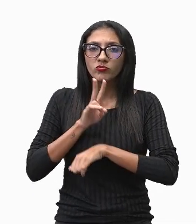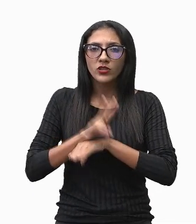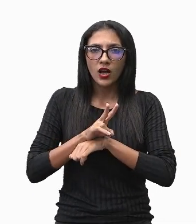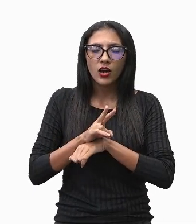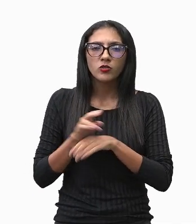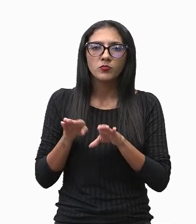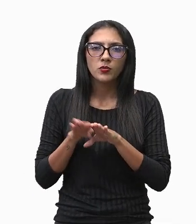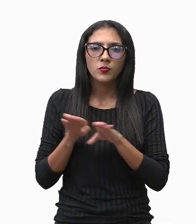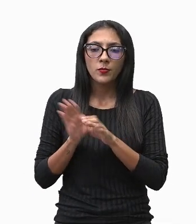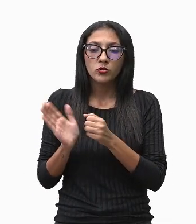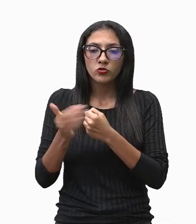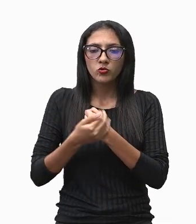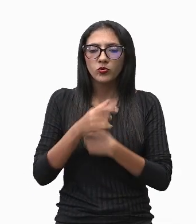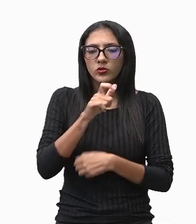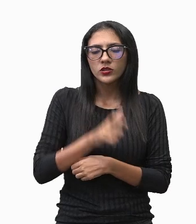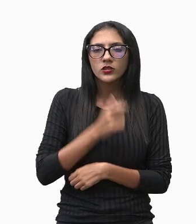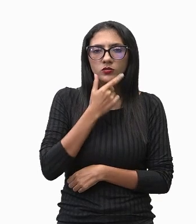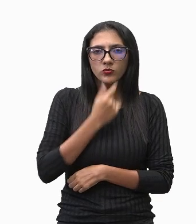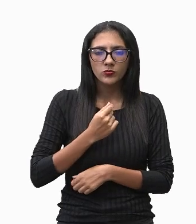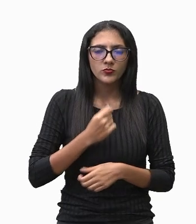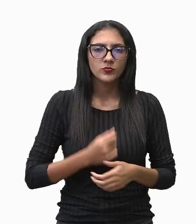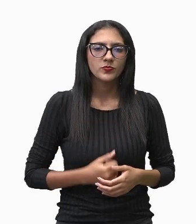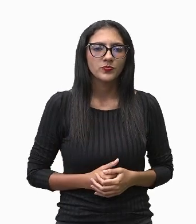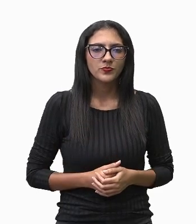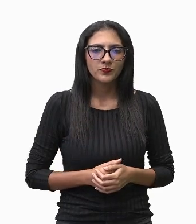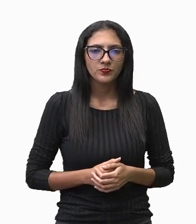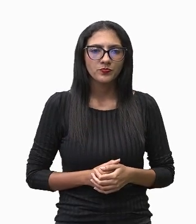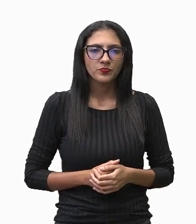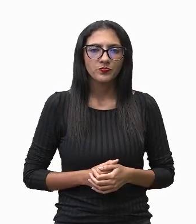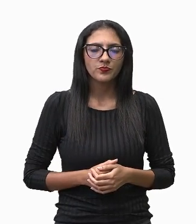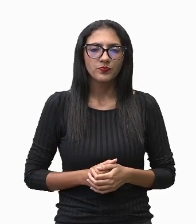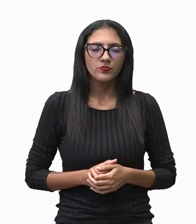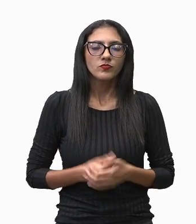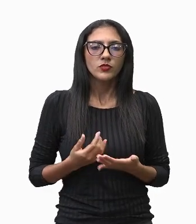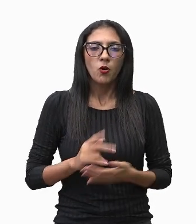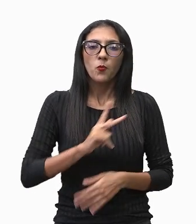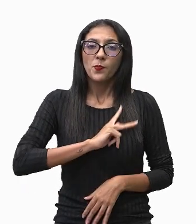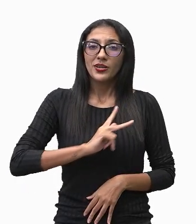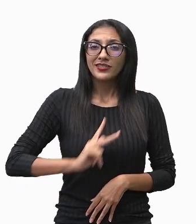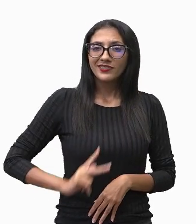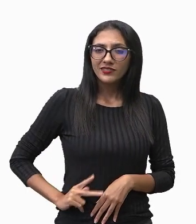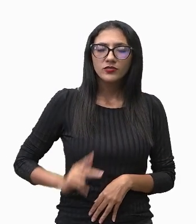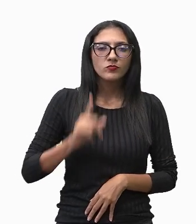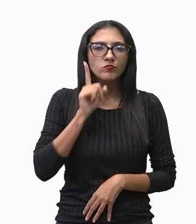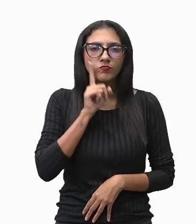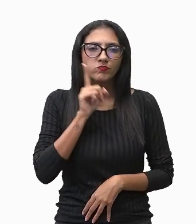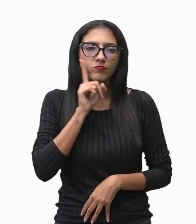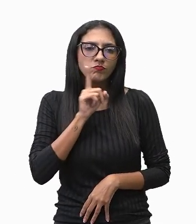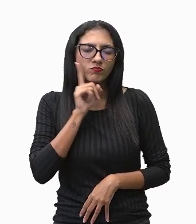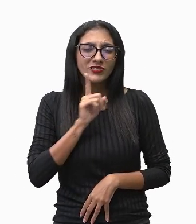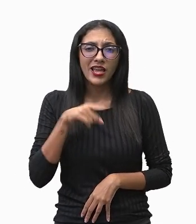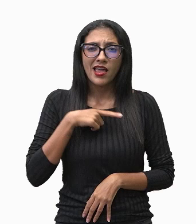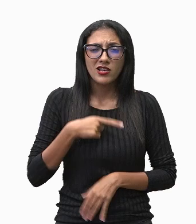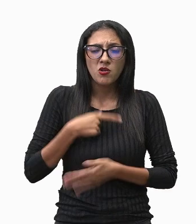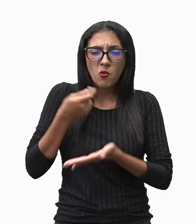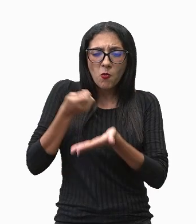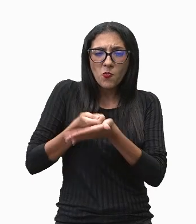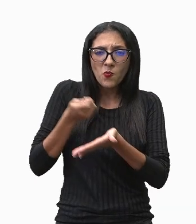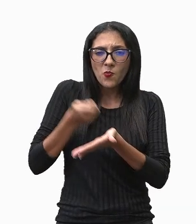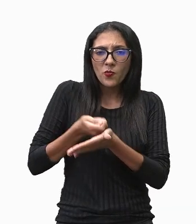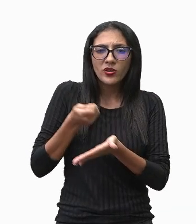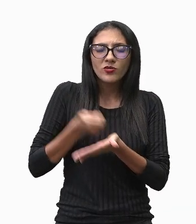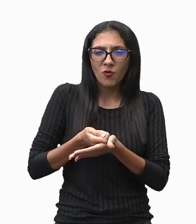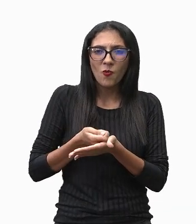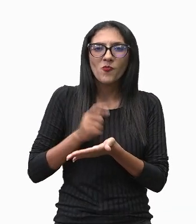Laden. Então, o presidente dos Estados Unidos, George W. Bush, ele exigiu, né, foi